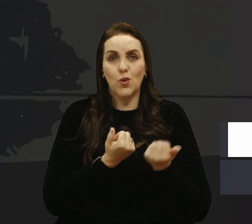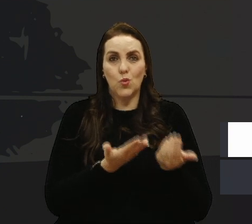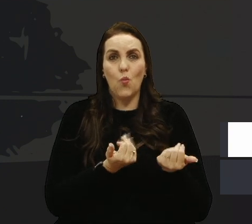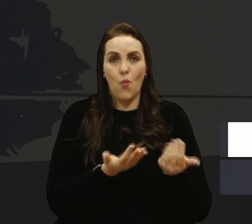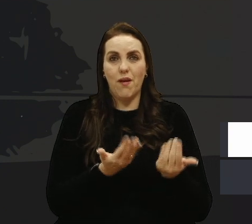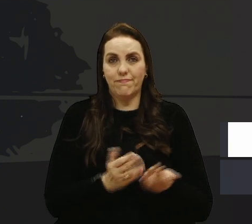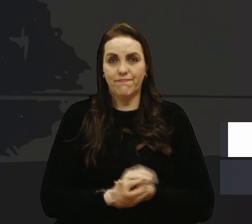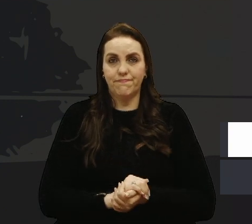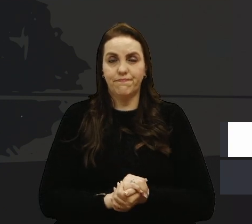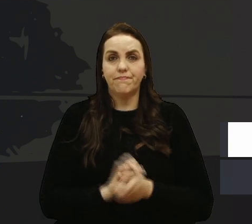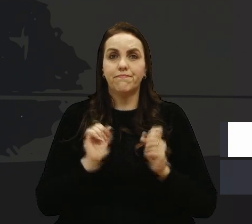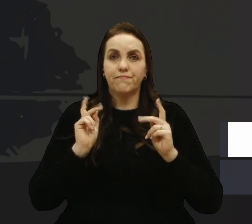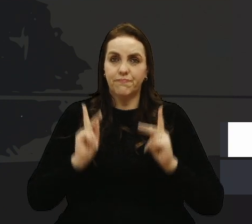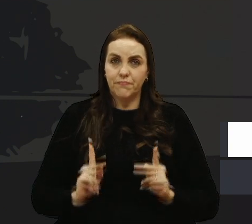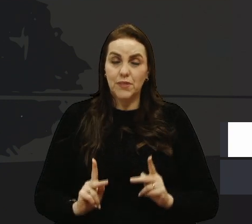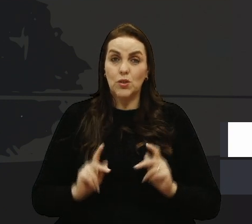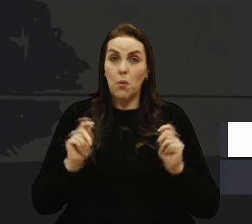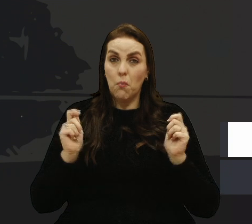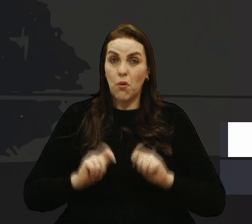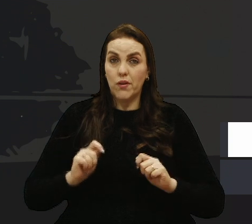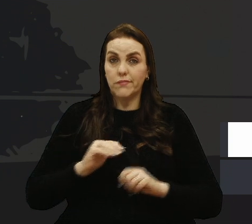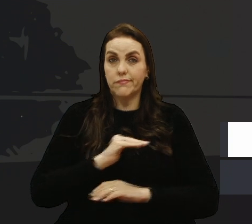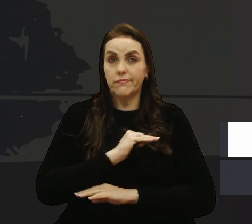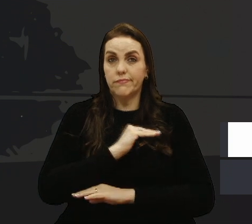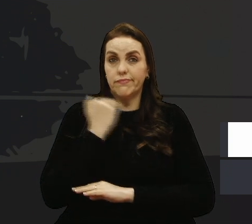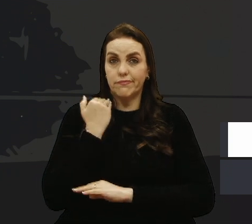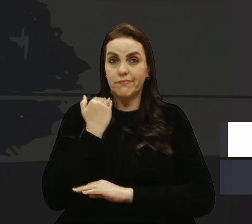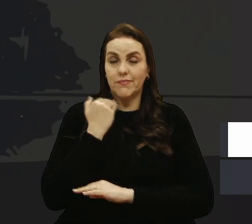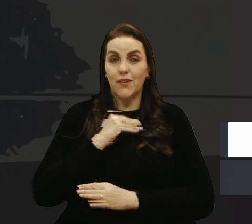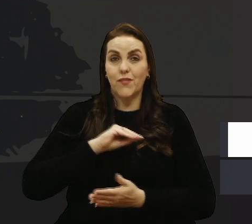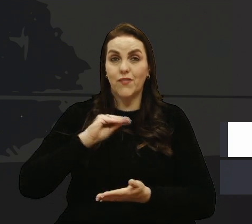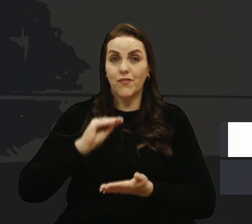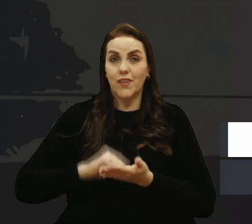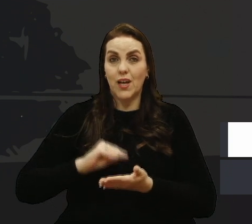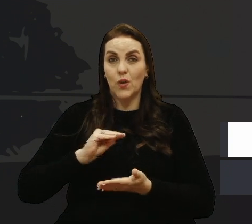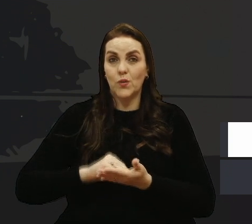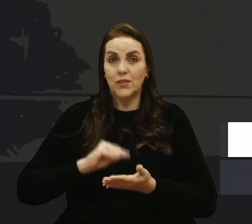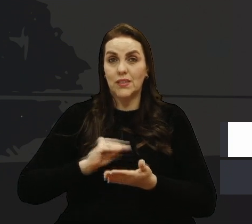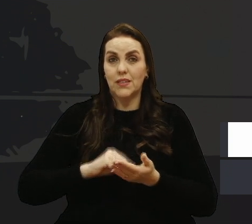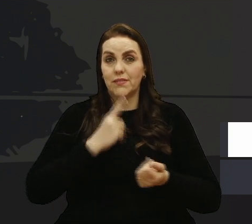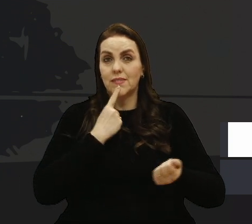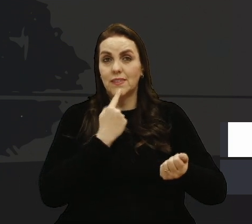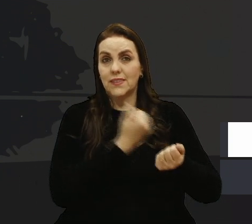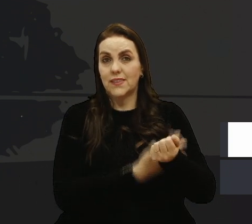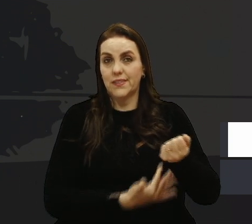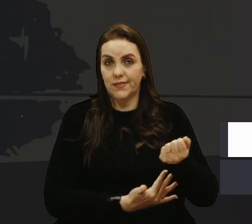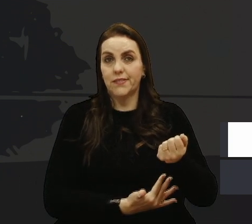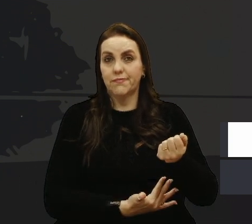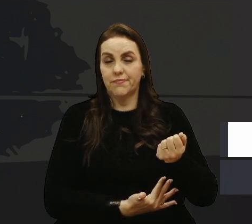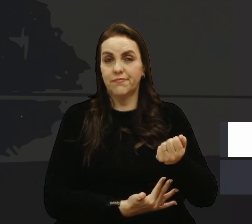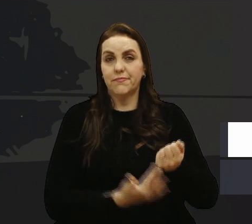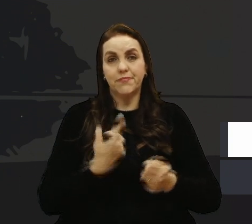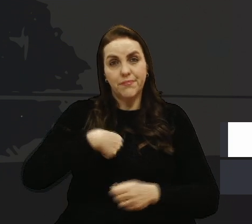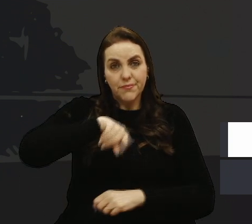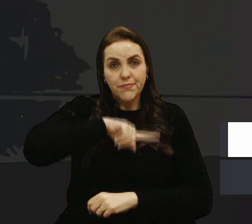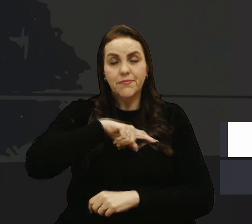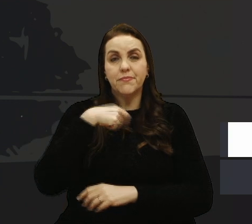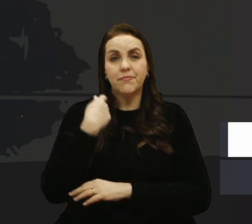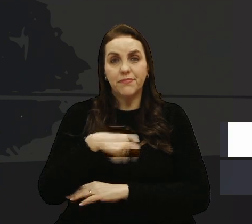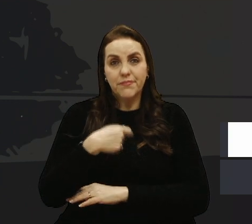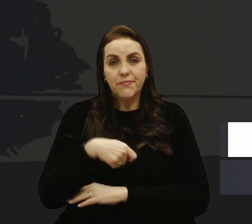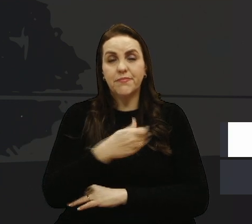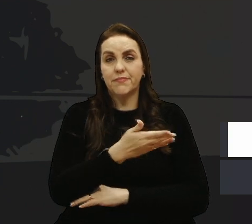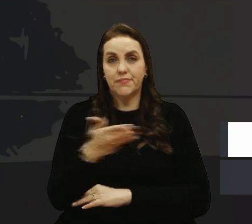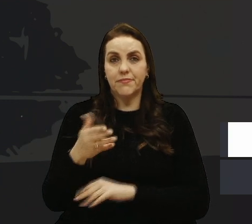Pessoas podem perder a vida pela falta do hemocomponente. Nós precisamos que a